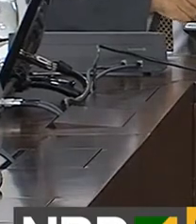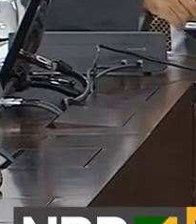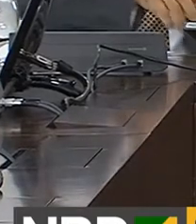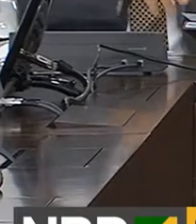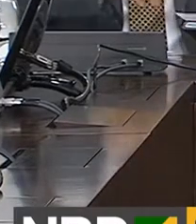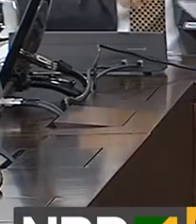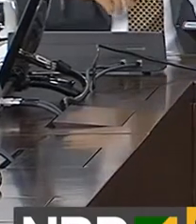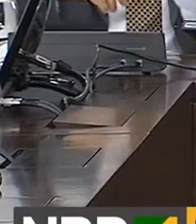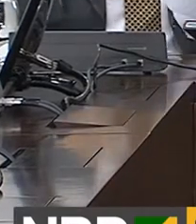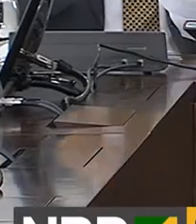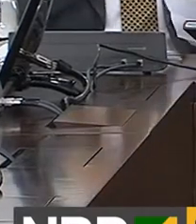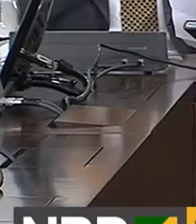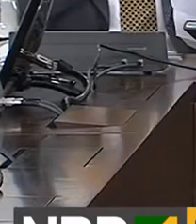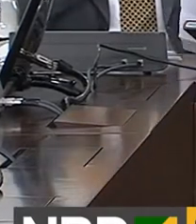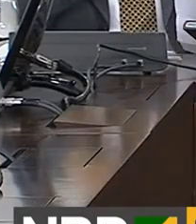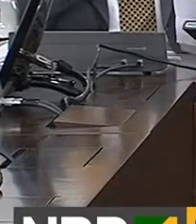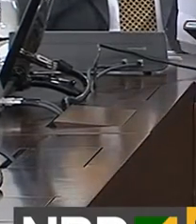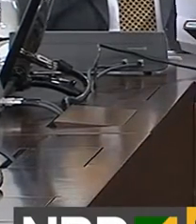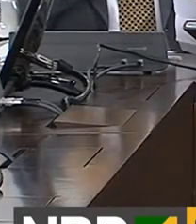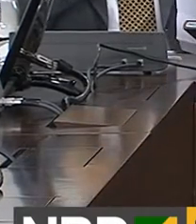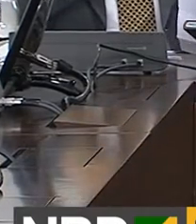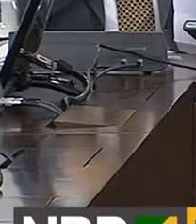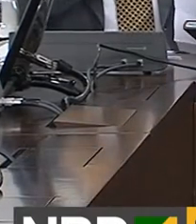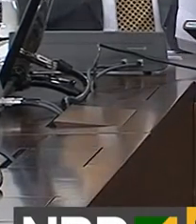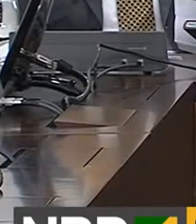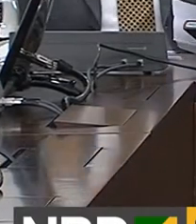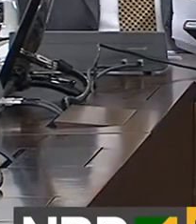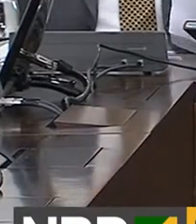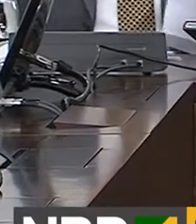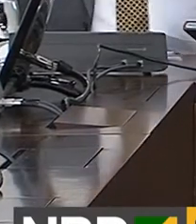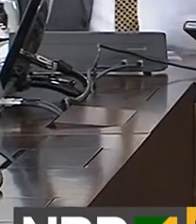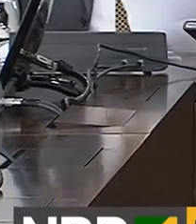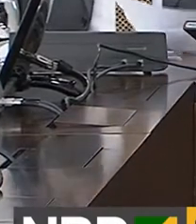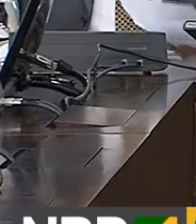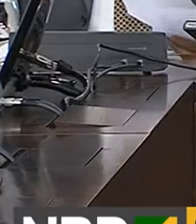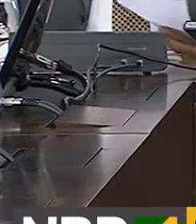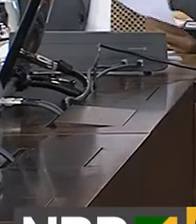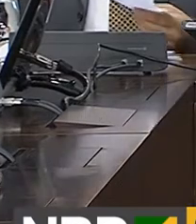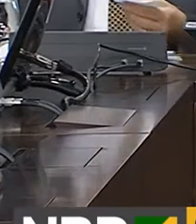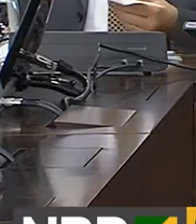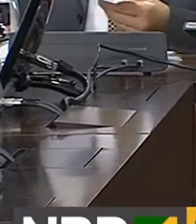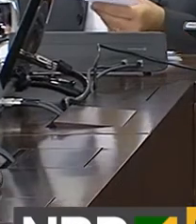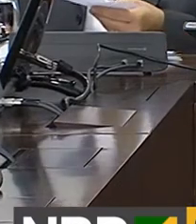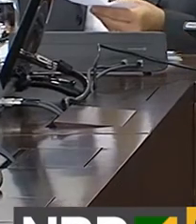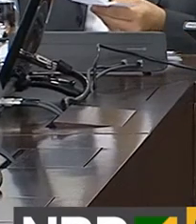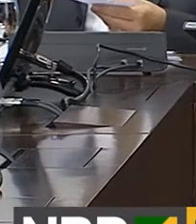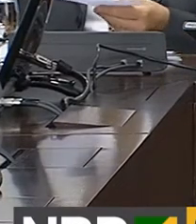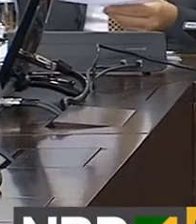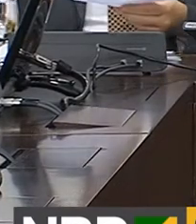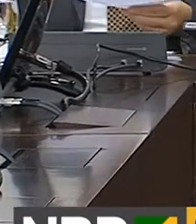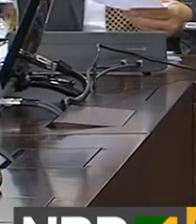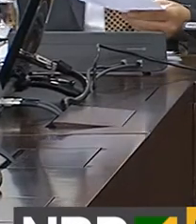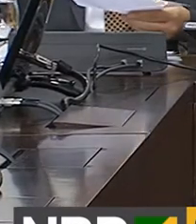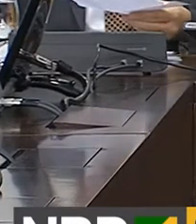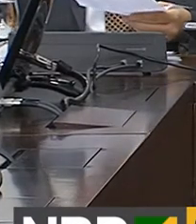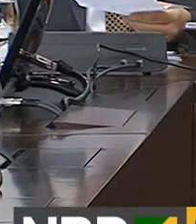com líderes da base aliada da câmara dos deputados a reunião deve começar em instantes